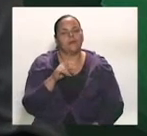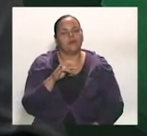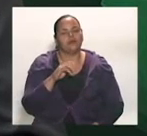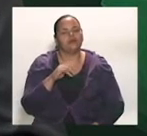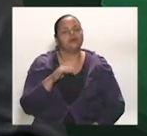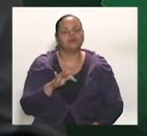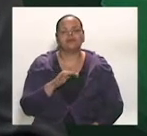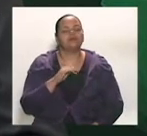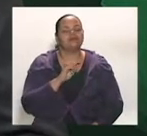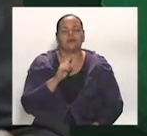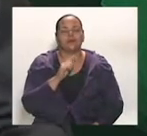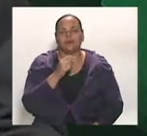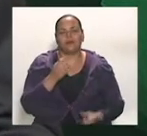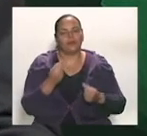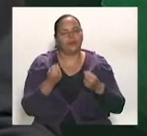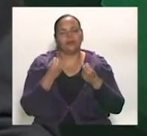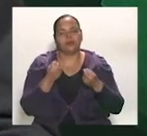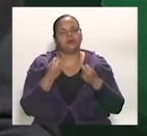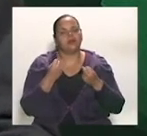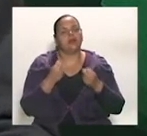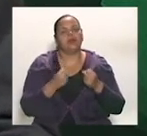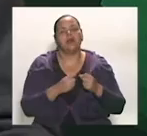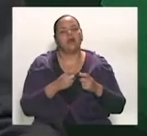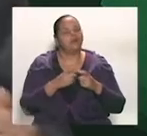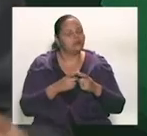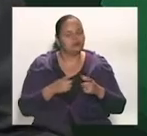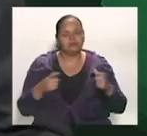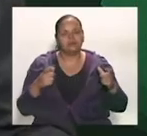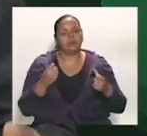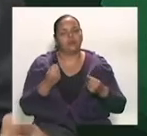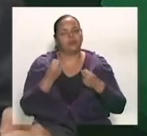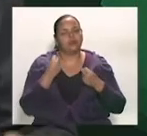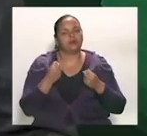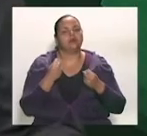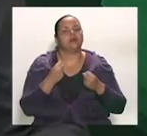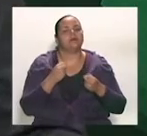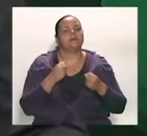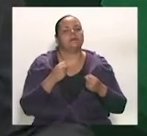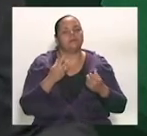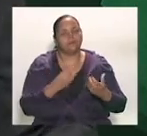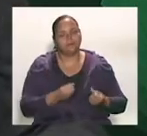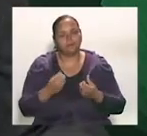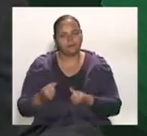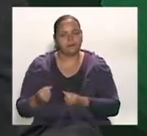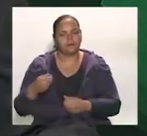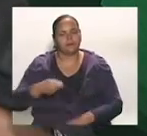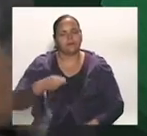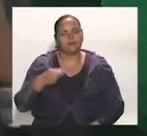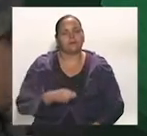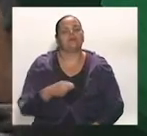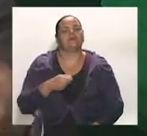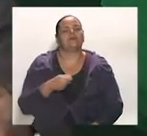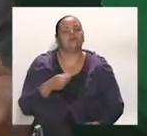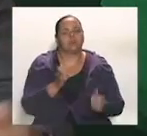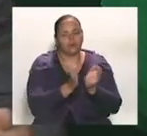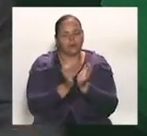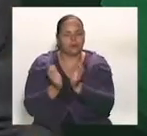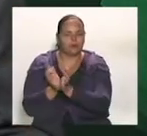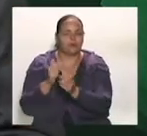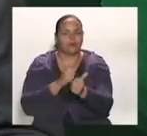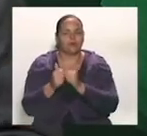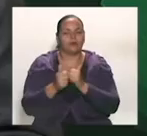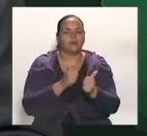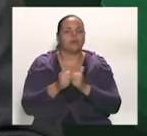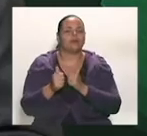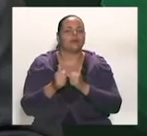um órgão que não tem poder sancionatório. Quer dizer, os grandes poderes de sanção para obrigar os clubes